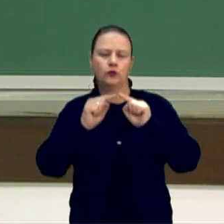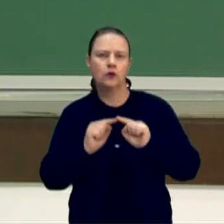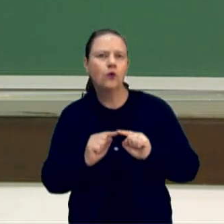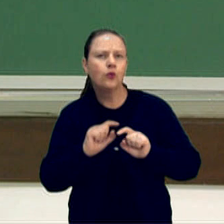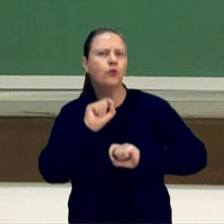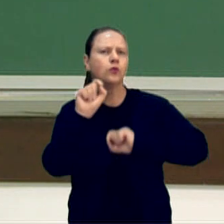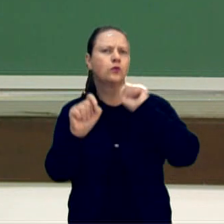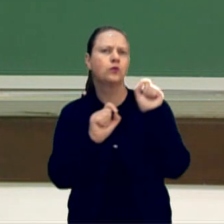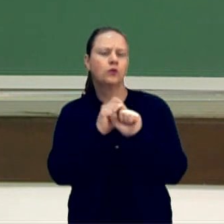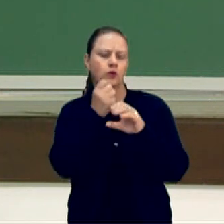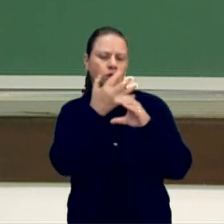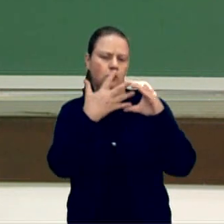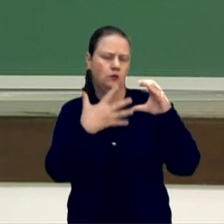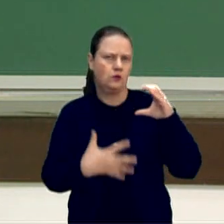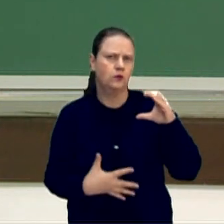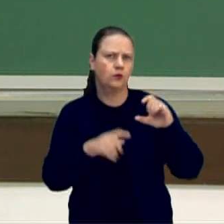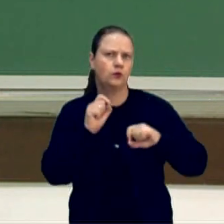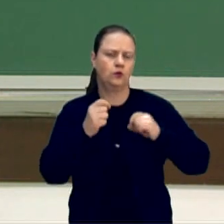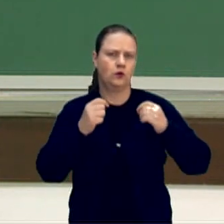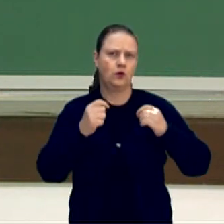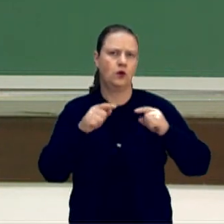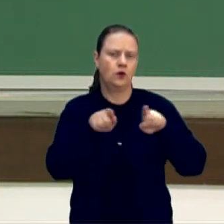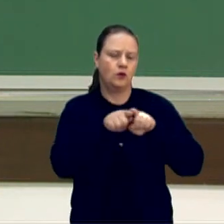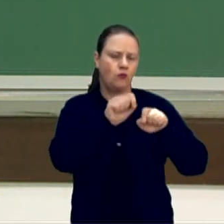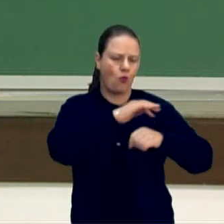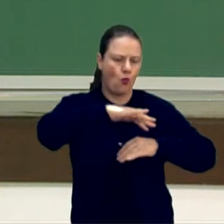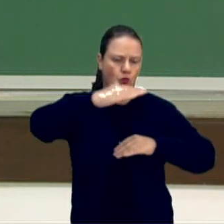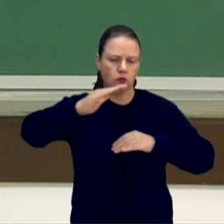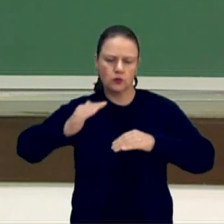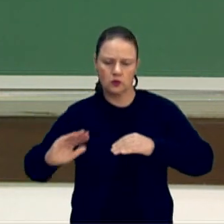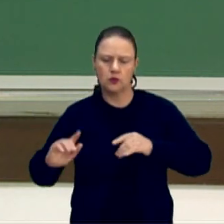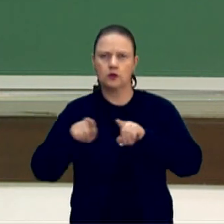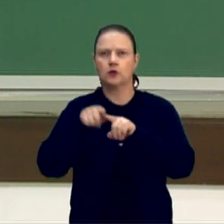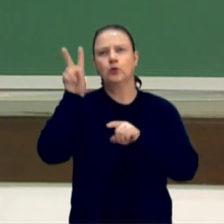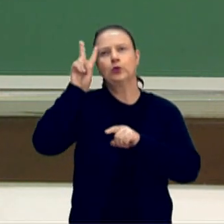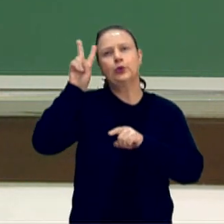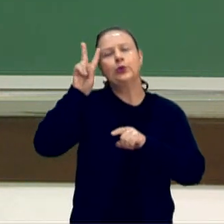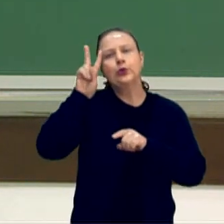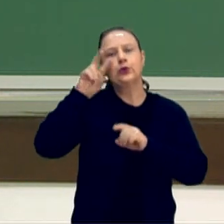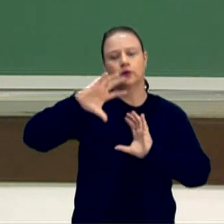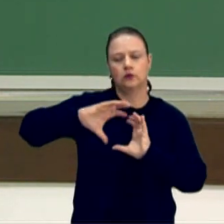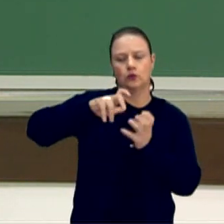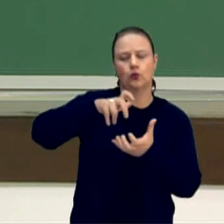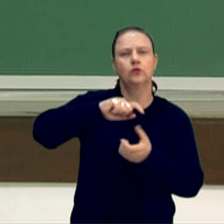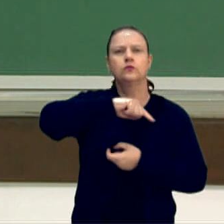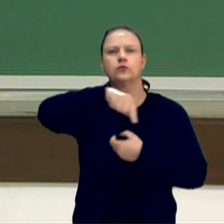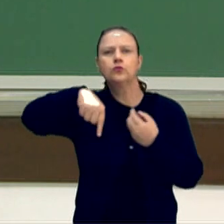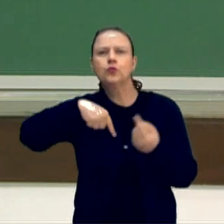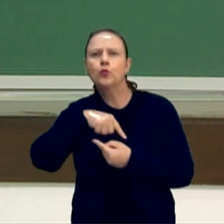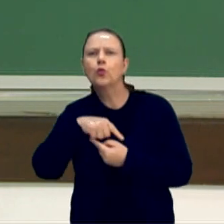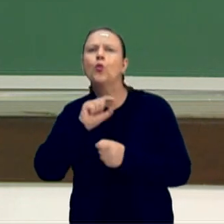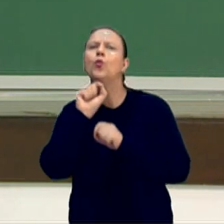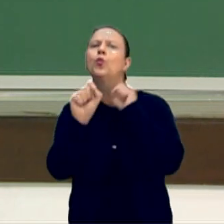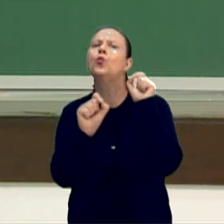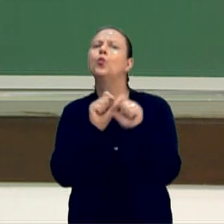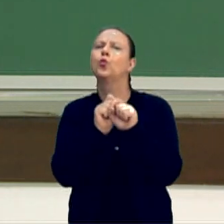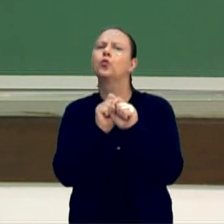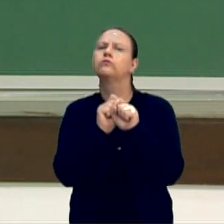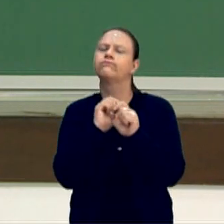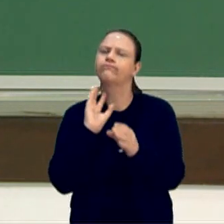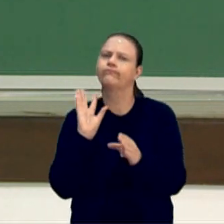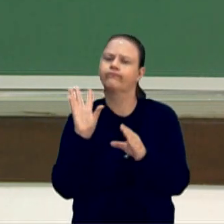aspectos físicos e também históricos, tá? E isso tudo acabou acrescentando